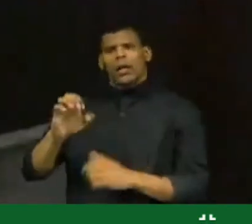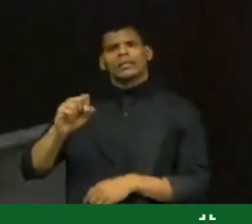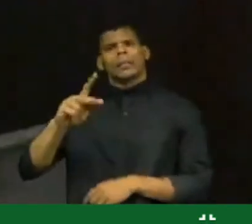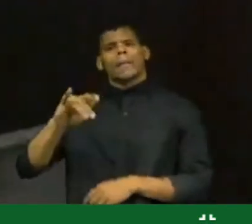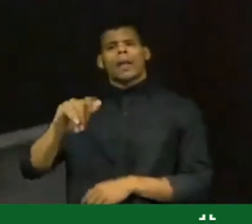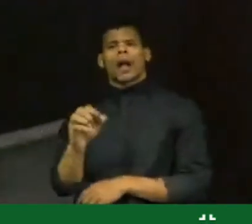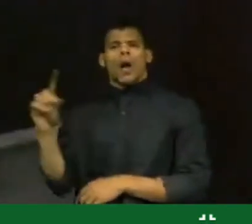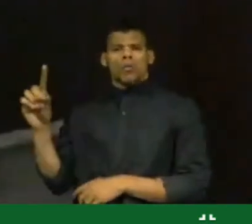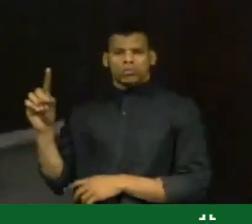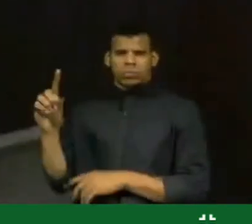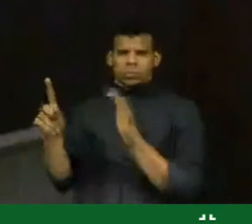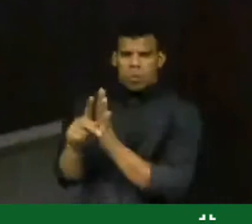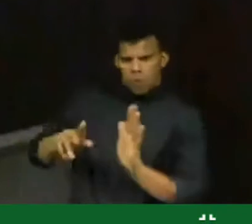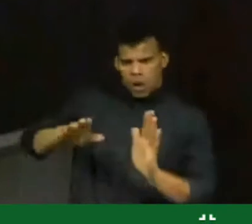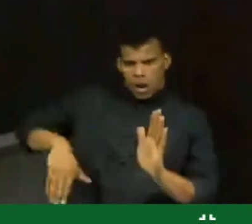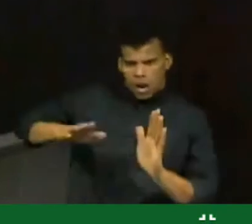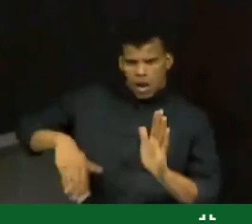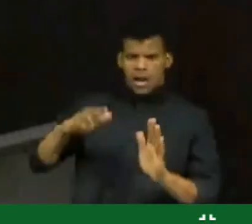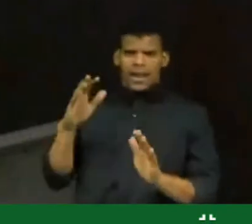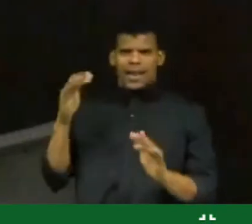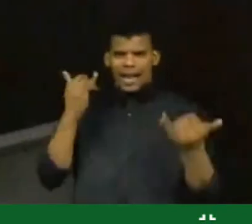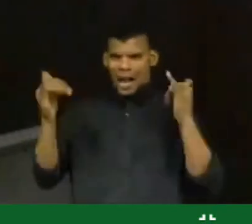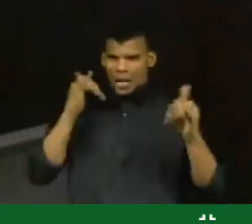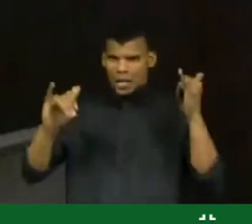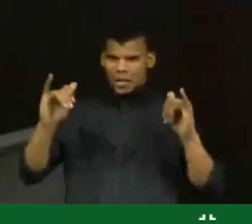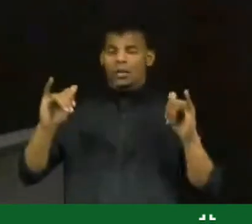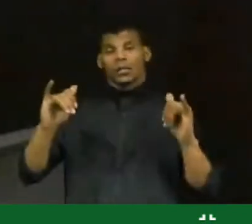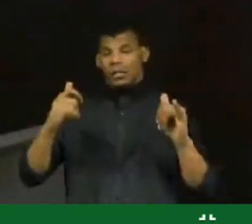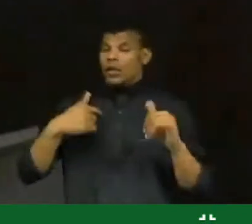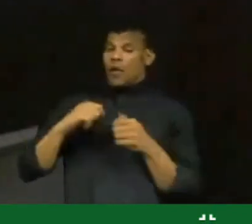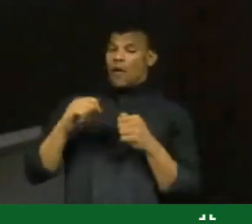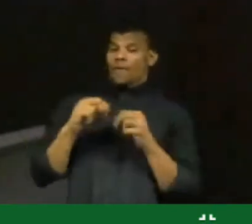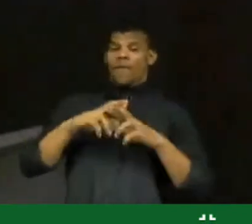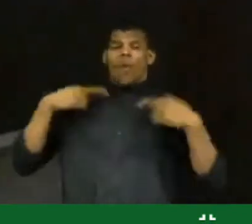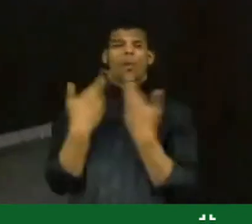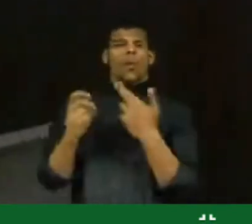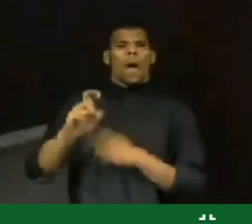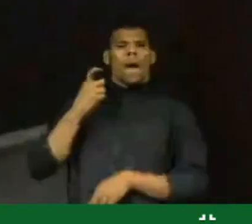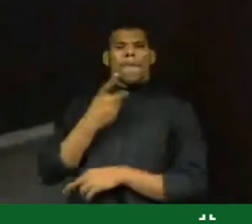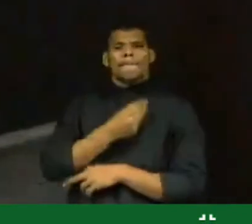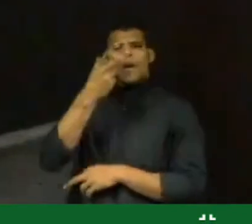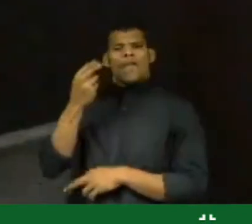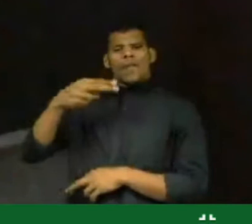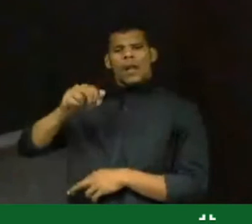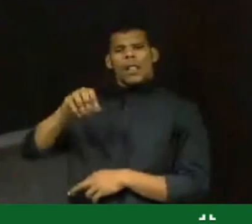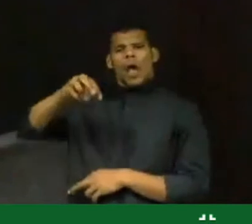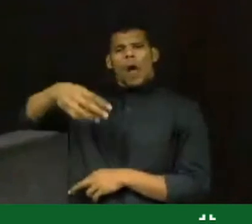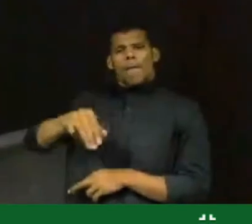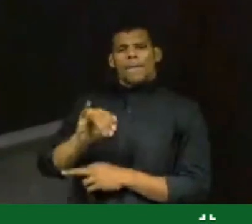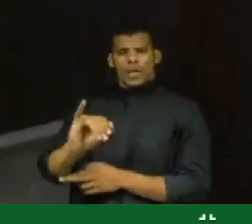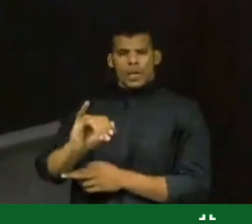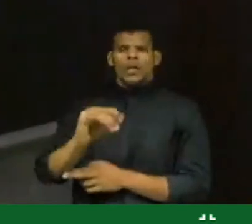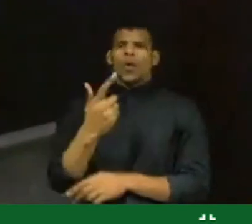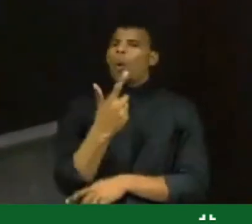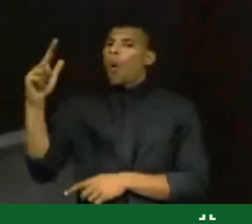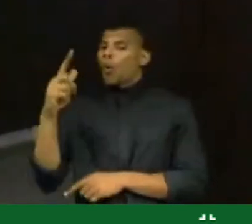Icaraí e do litoral calcaiense. Porque eu, junto com o ex-prefeito Naomi Amorim e